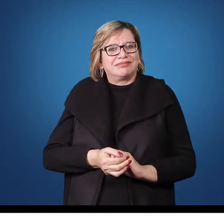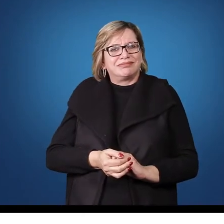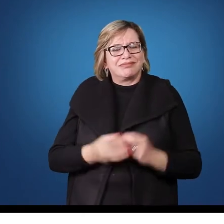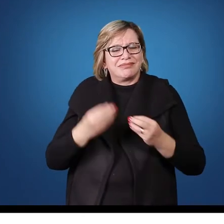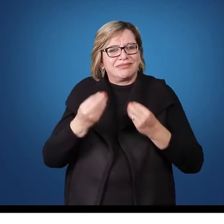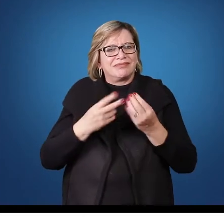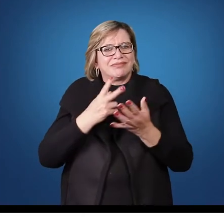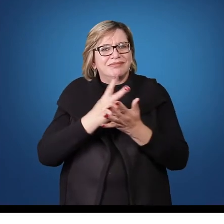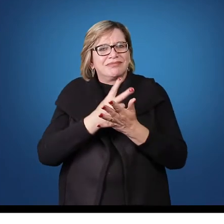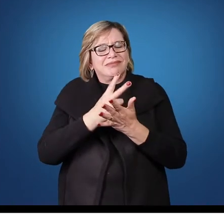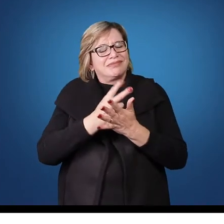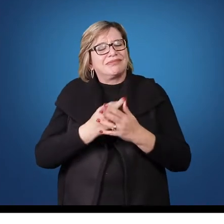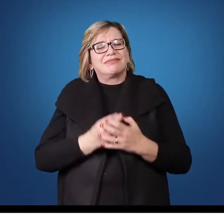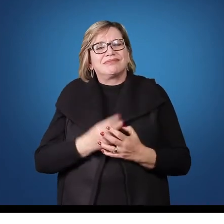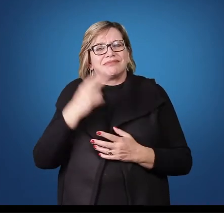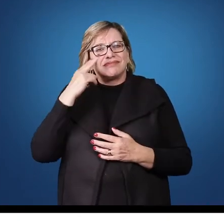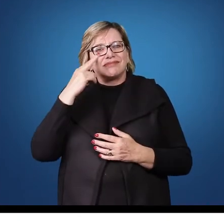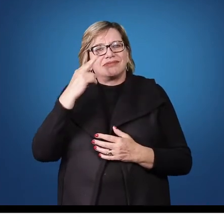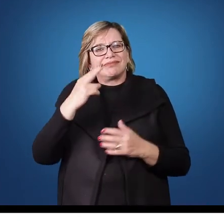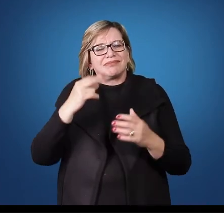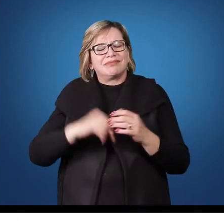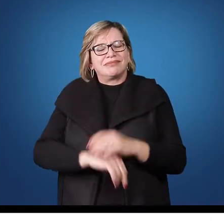vai.